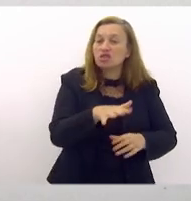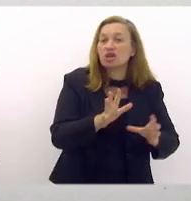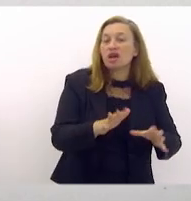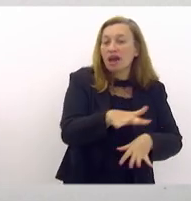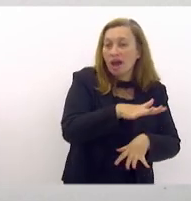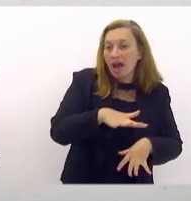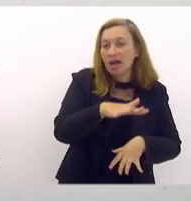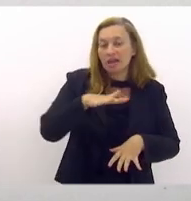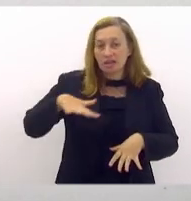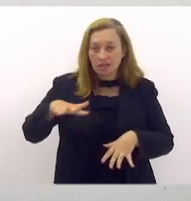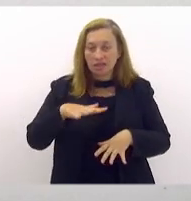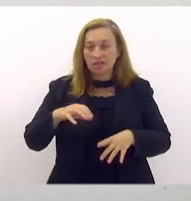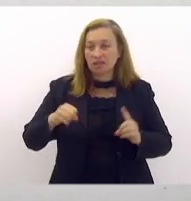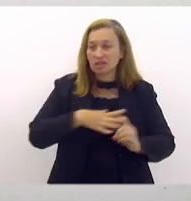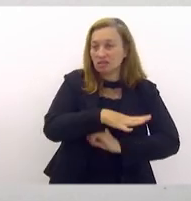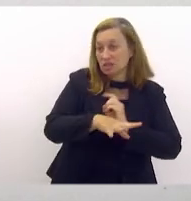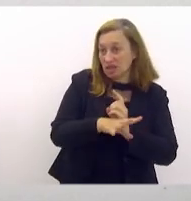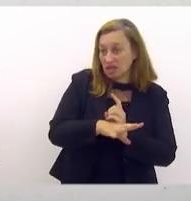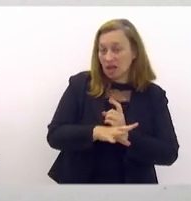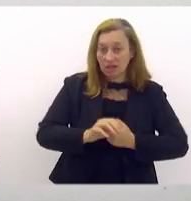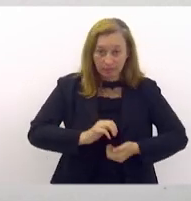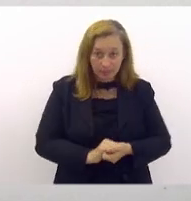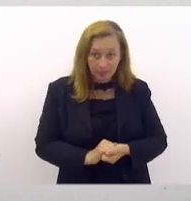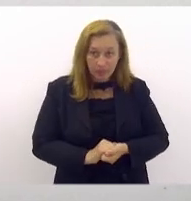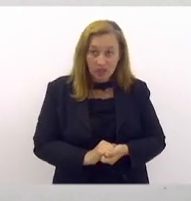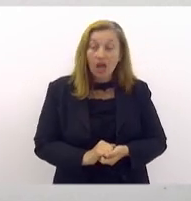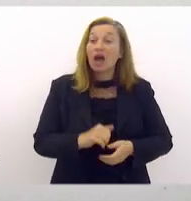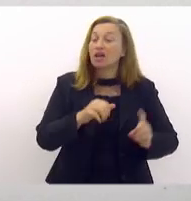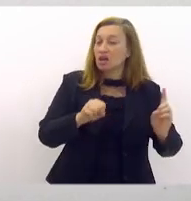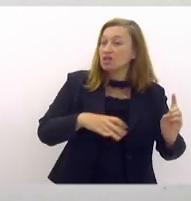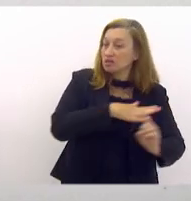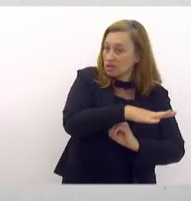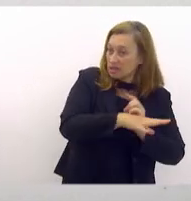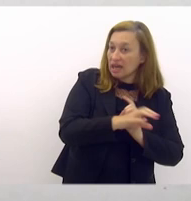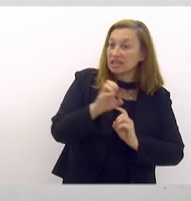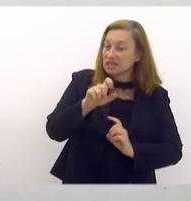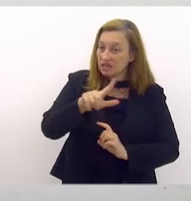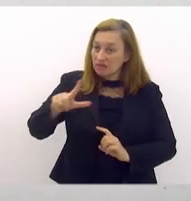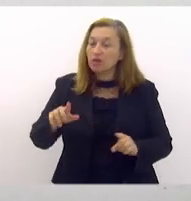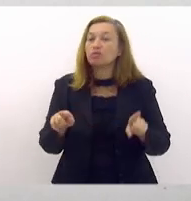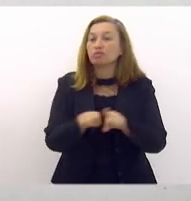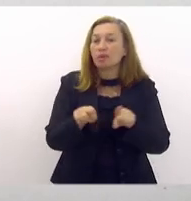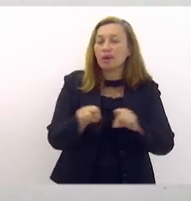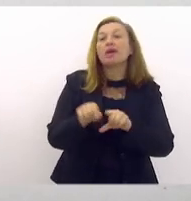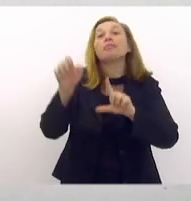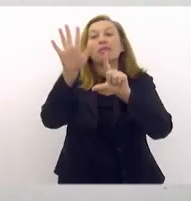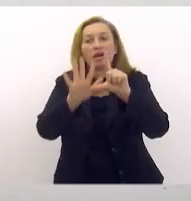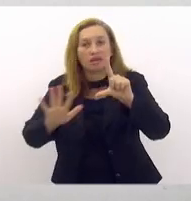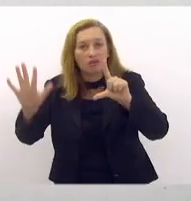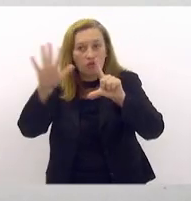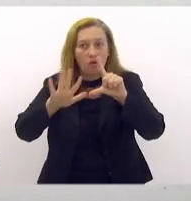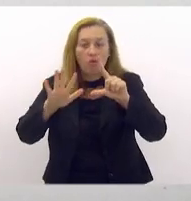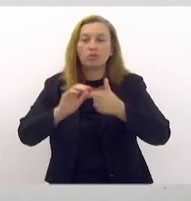sociedade. Então, não adianta só a sociedade civil, mas é a sociedade civil, as plataformas,